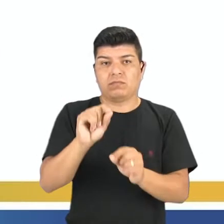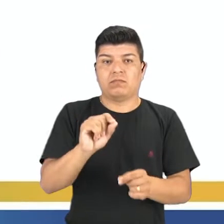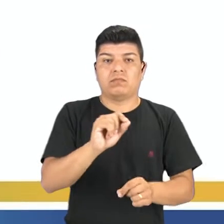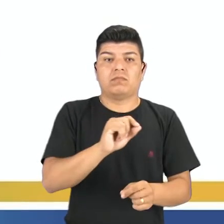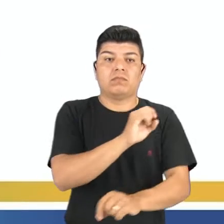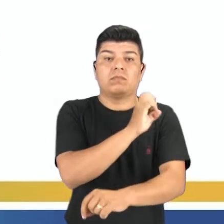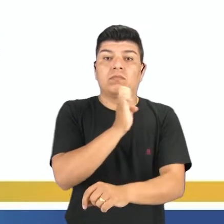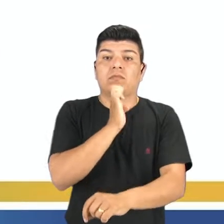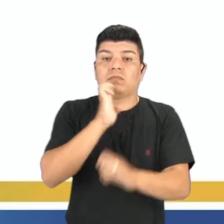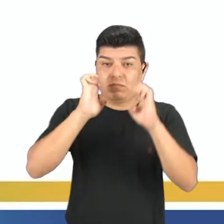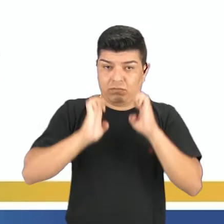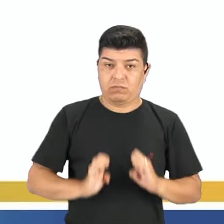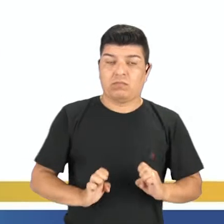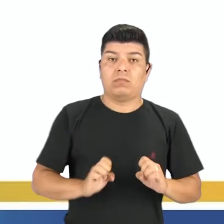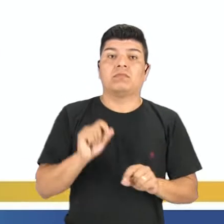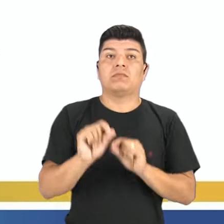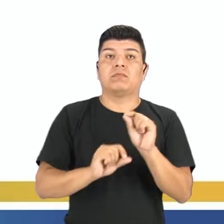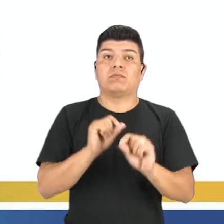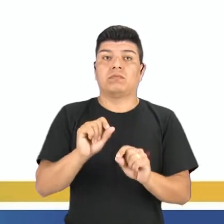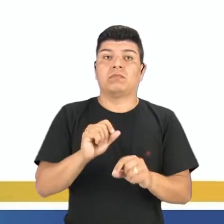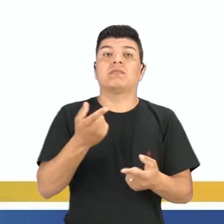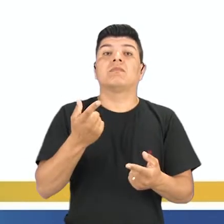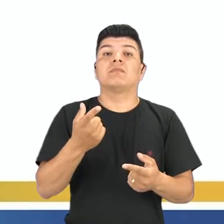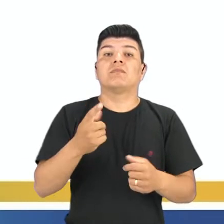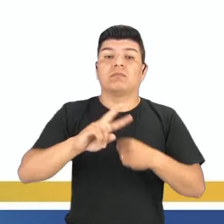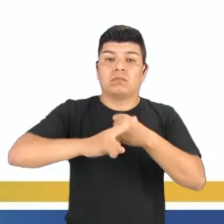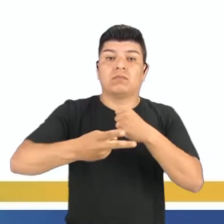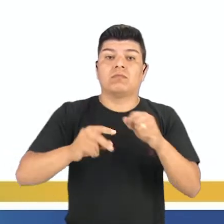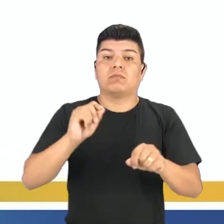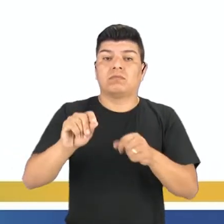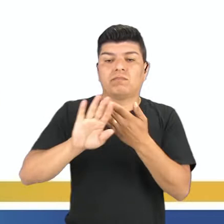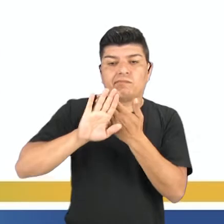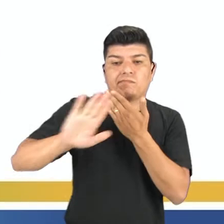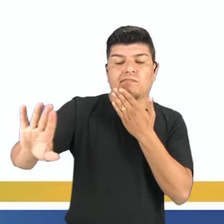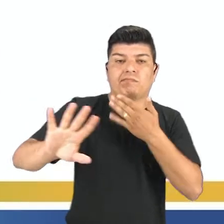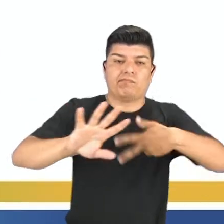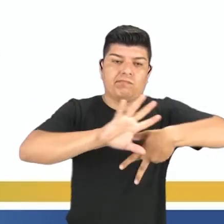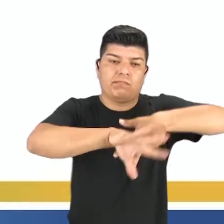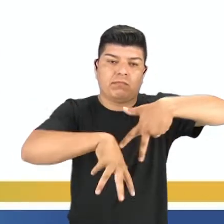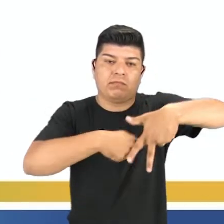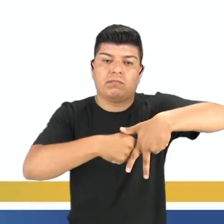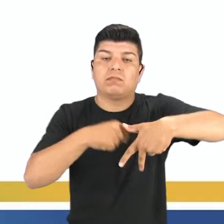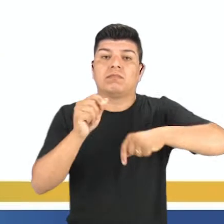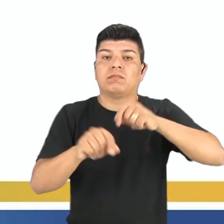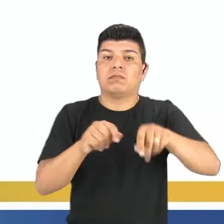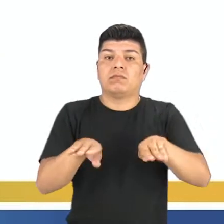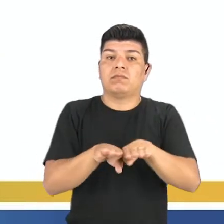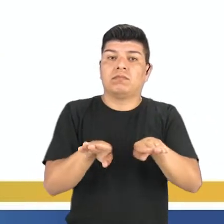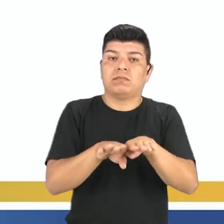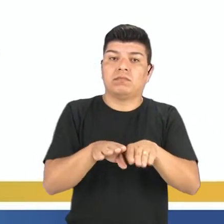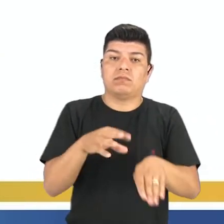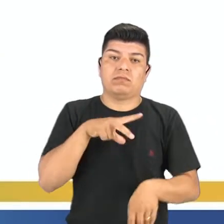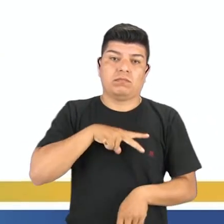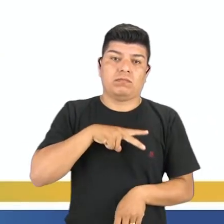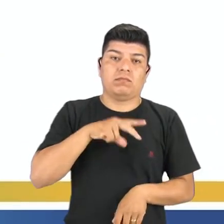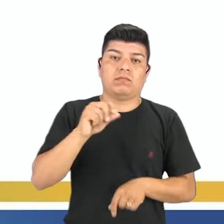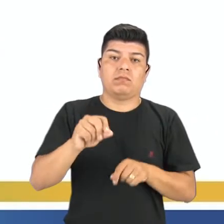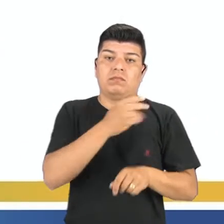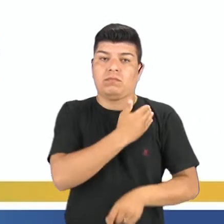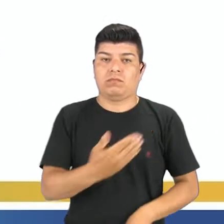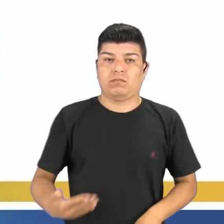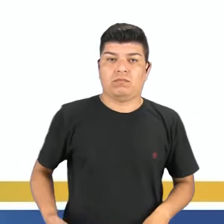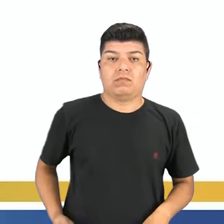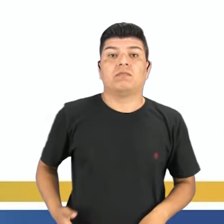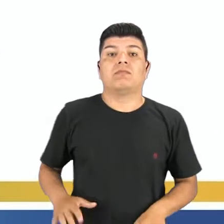ético e, via de consequência, sempre se afastar da corrupção, seja na vida privada, seja na vida